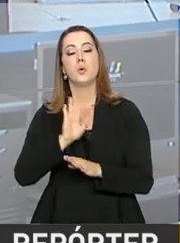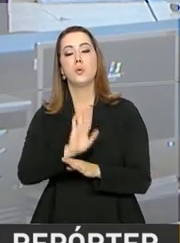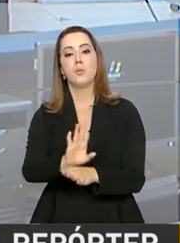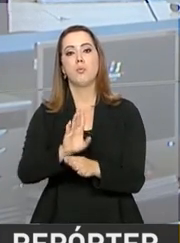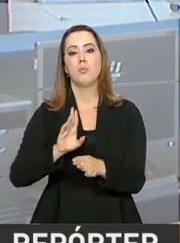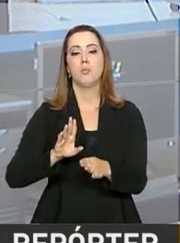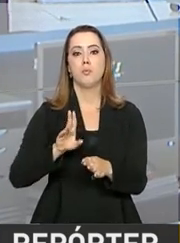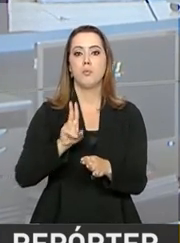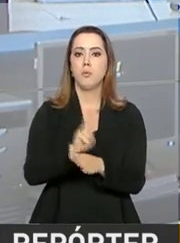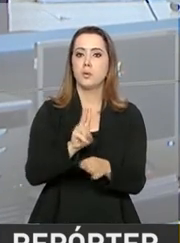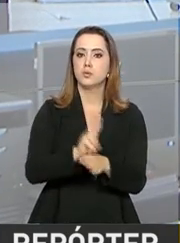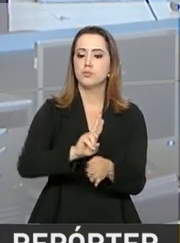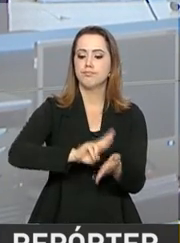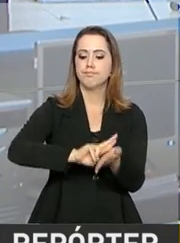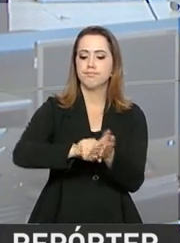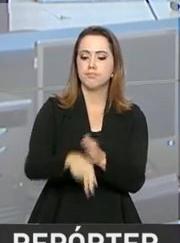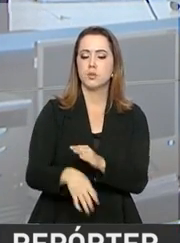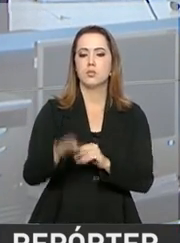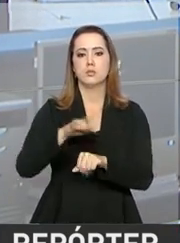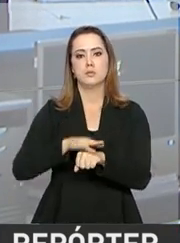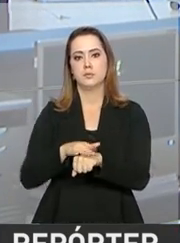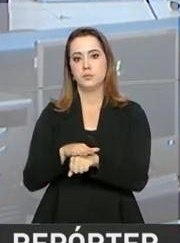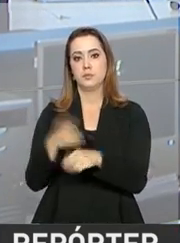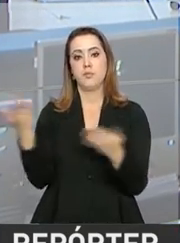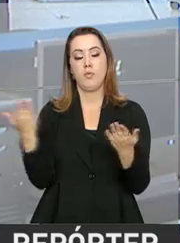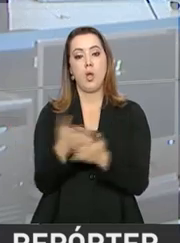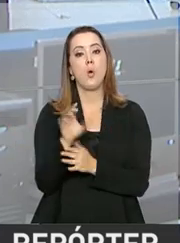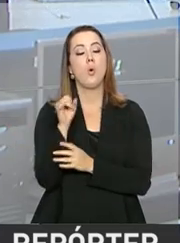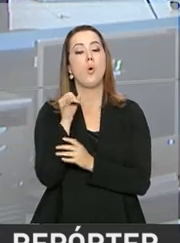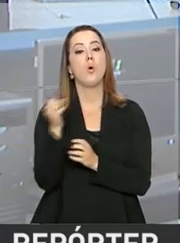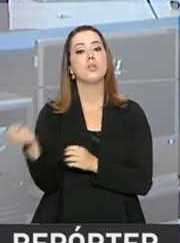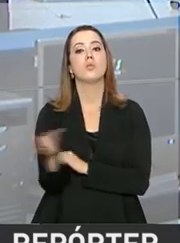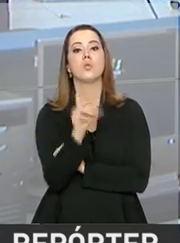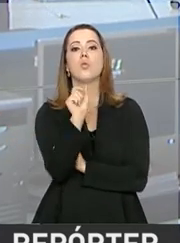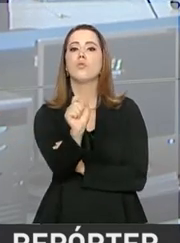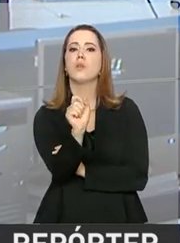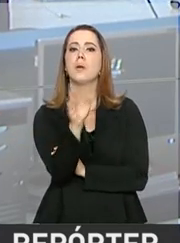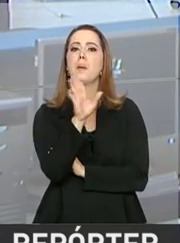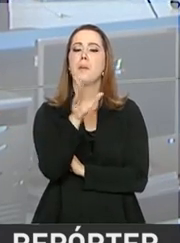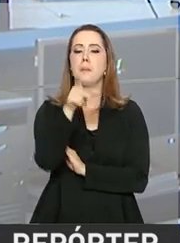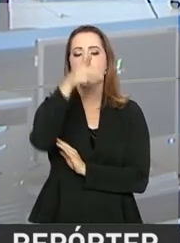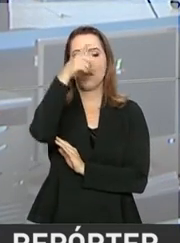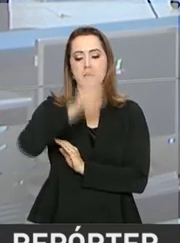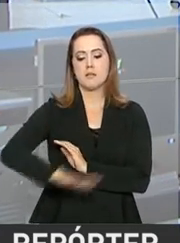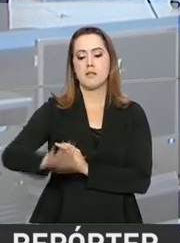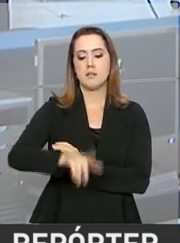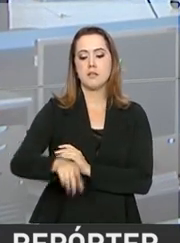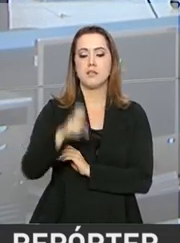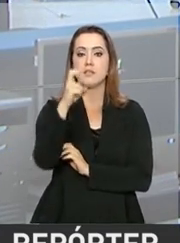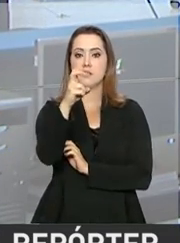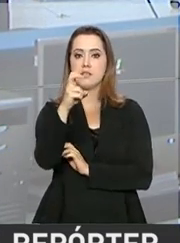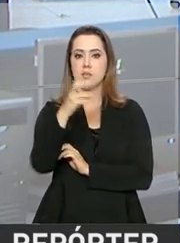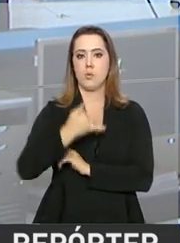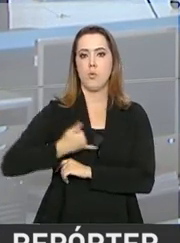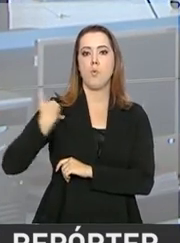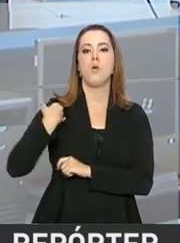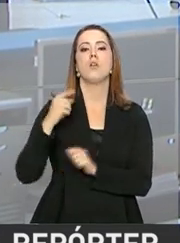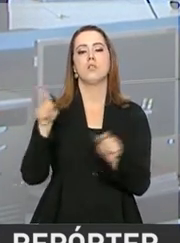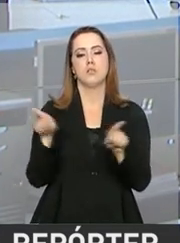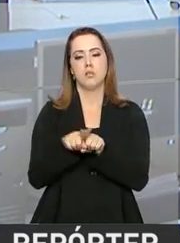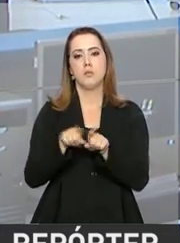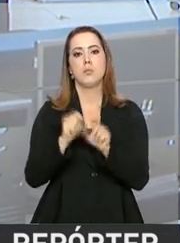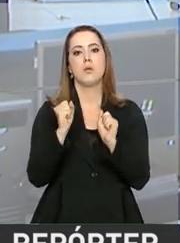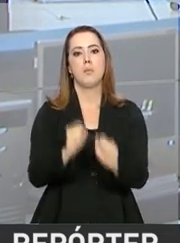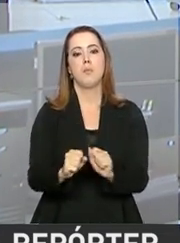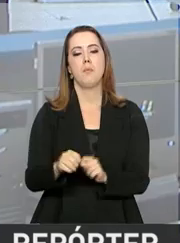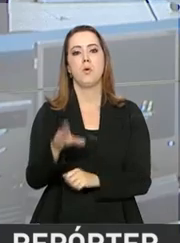meningite, pneumonia e poliomielite. Desta vez, a novidade é que, além dos menores de 5 anos, também vão poder botar a carteirinha em dia